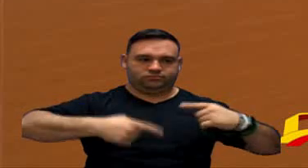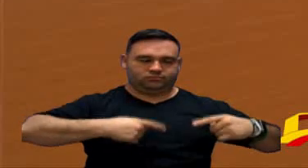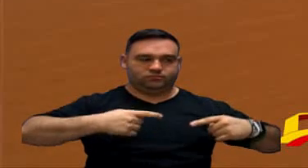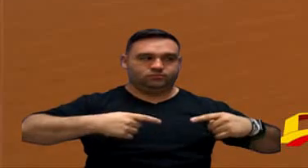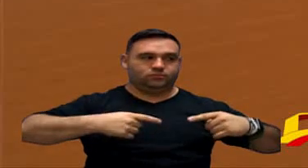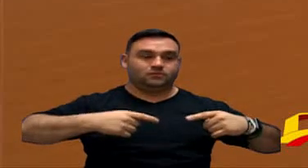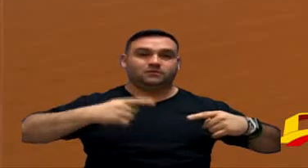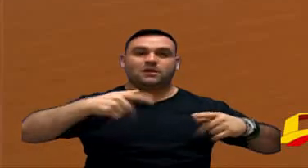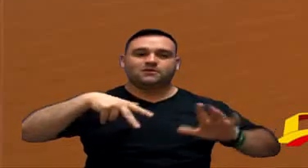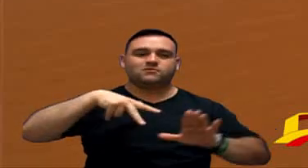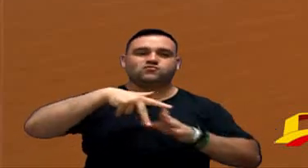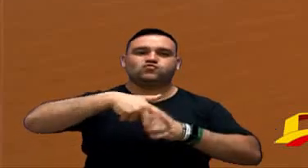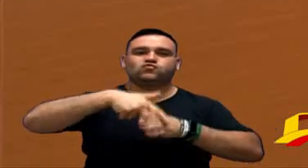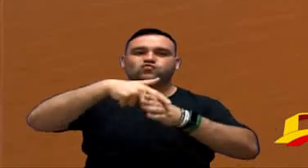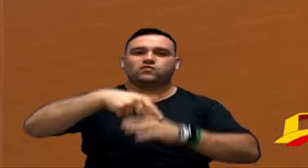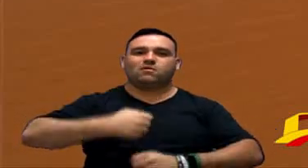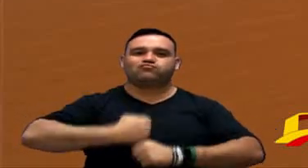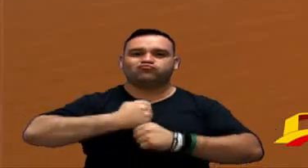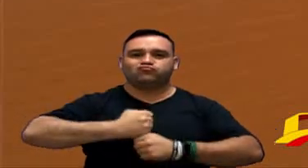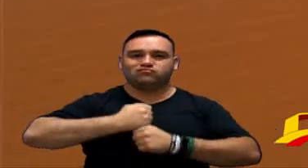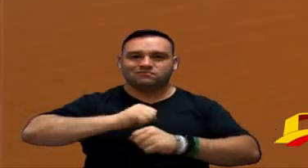sobre o nosso tropeiro